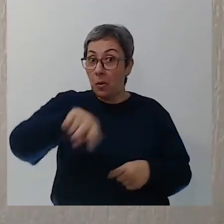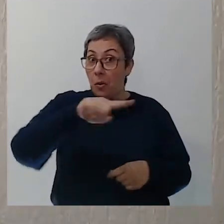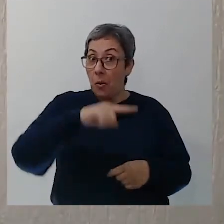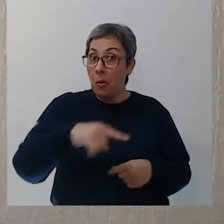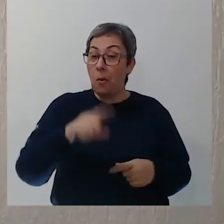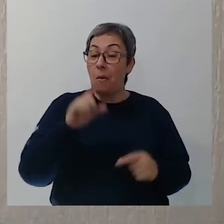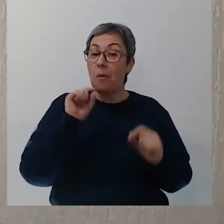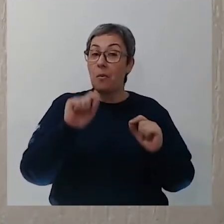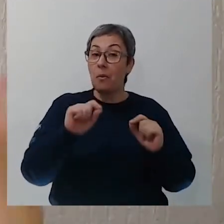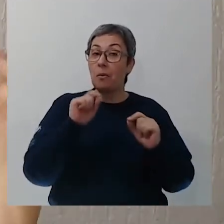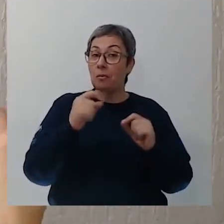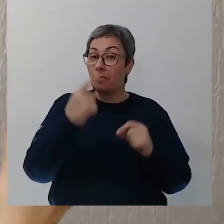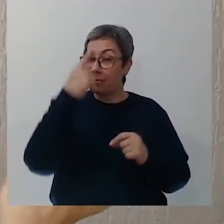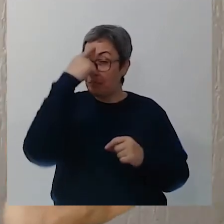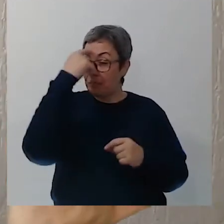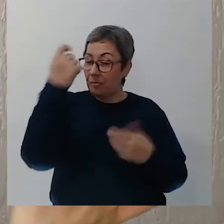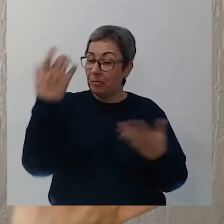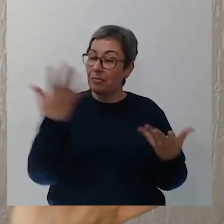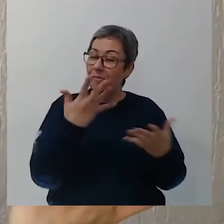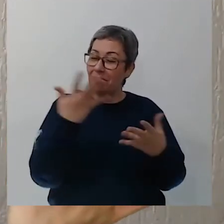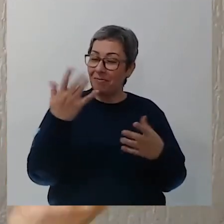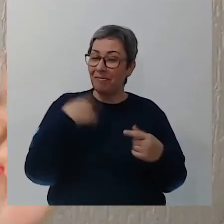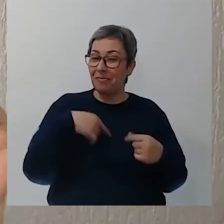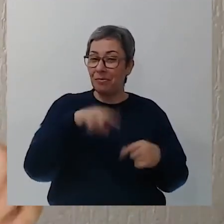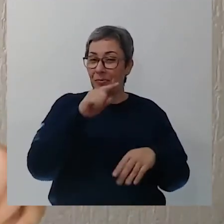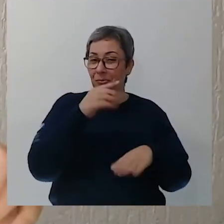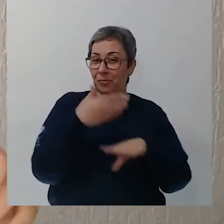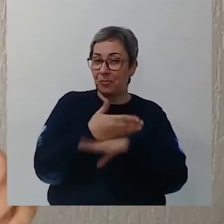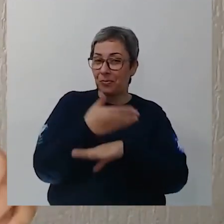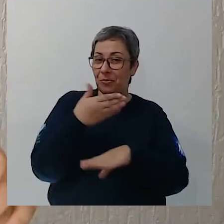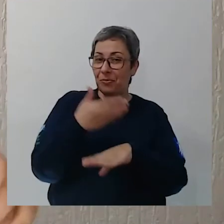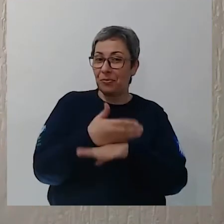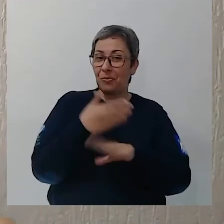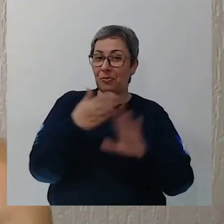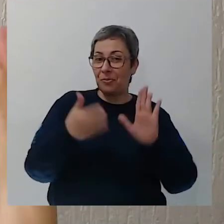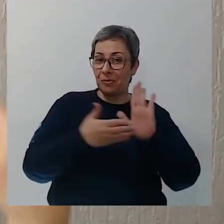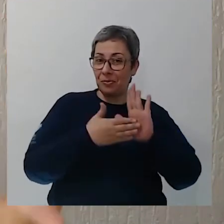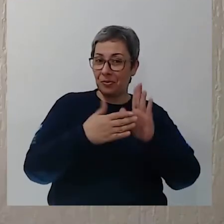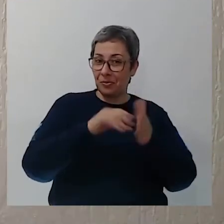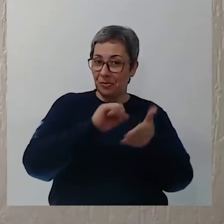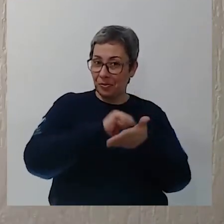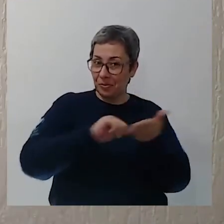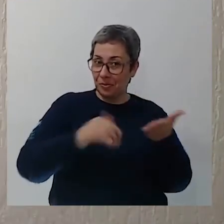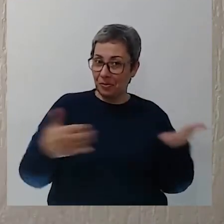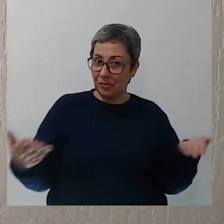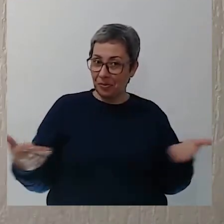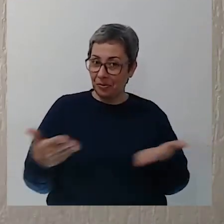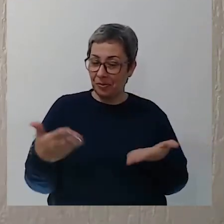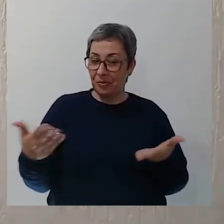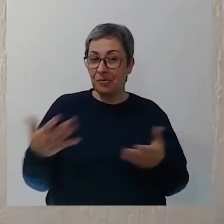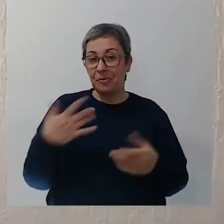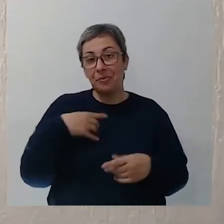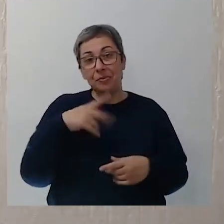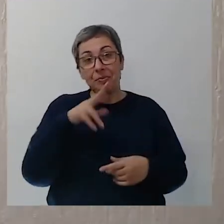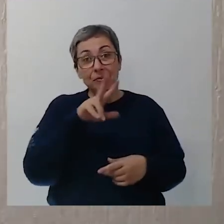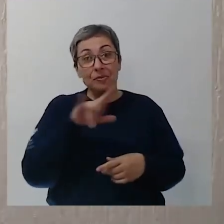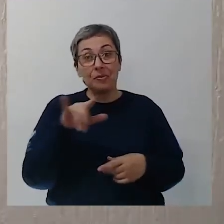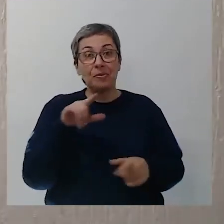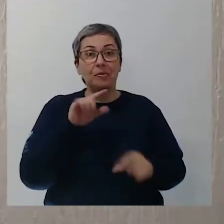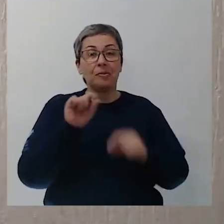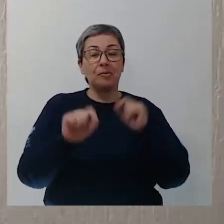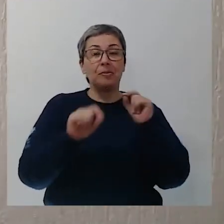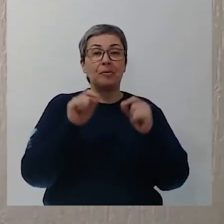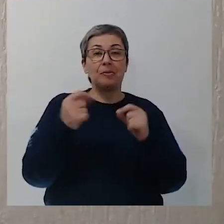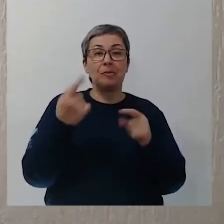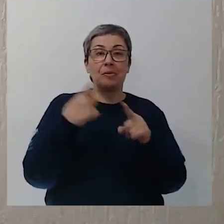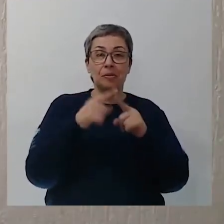vez de vocês. Adivinha? Quero ver todo mundo participando da nossa proposta de atividade de hoje, tá? Vamos